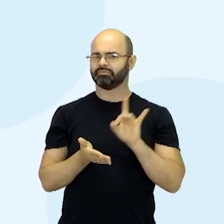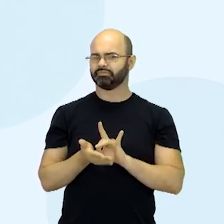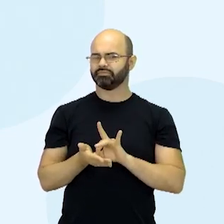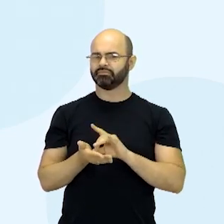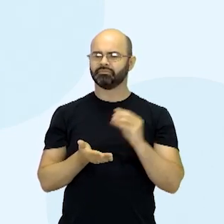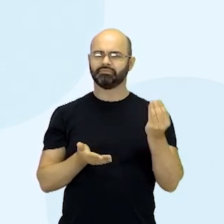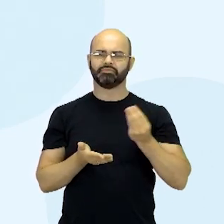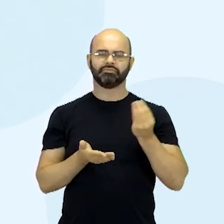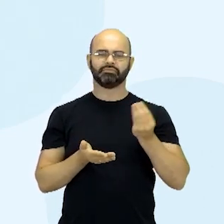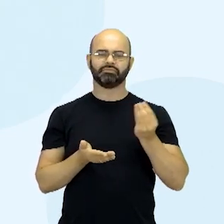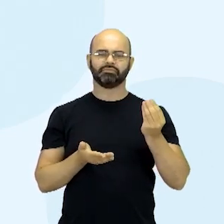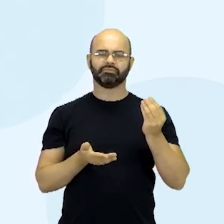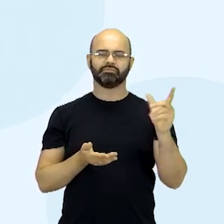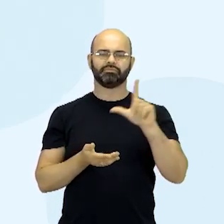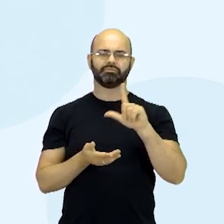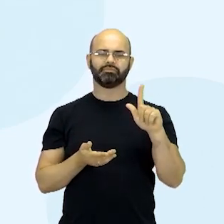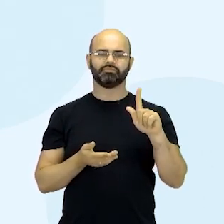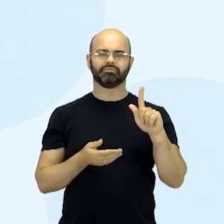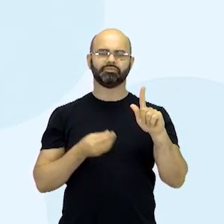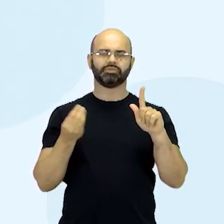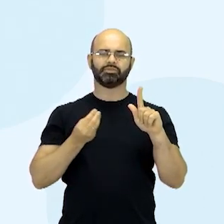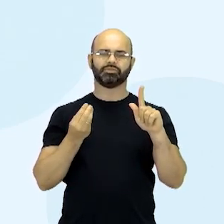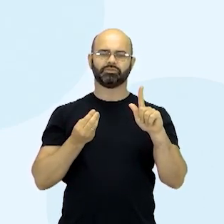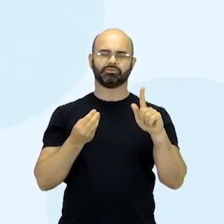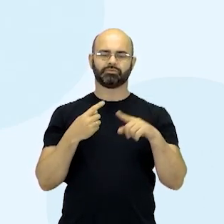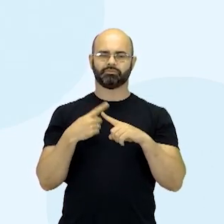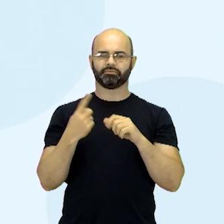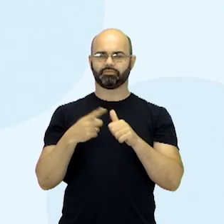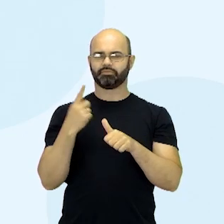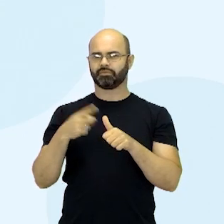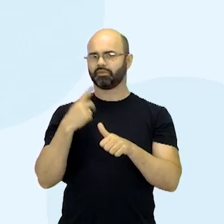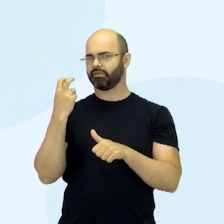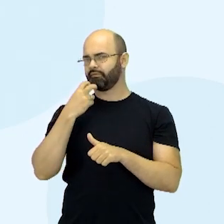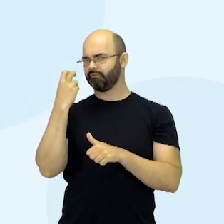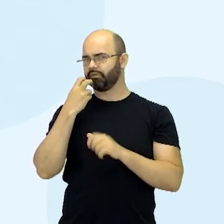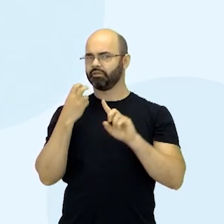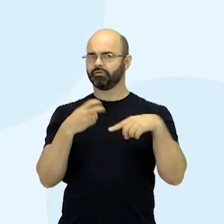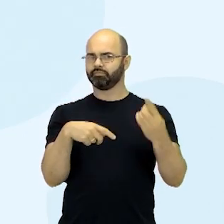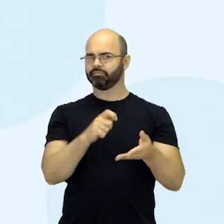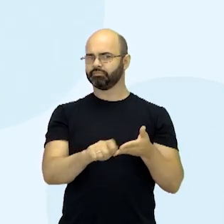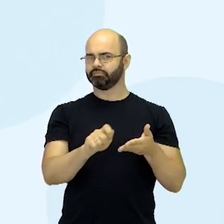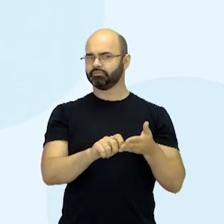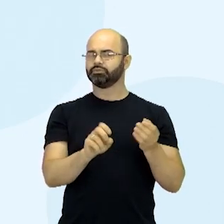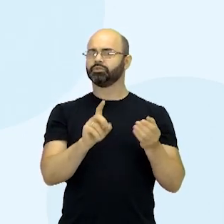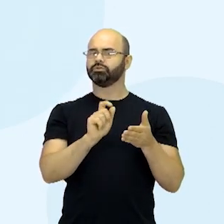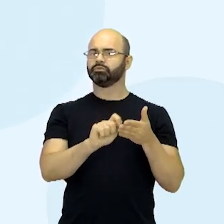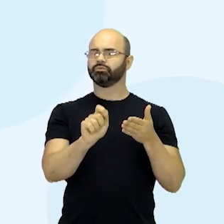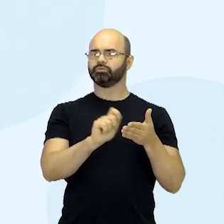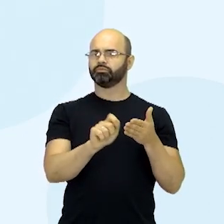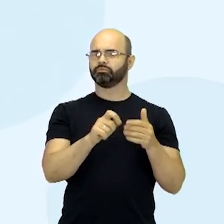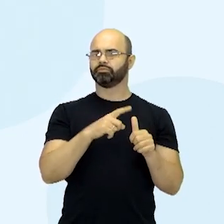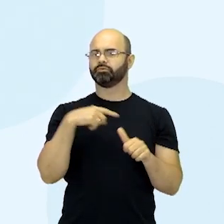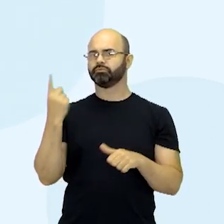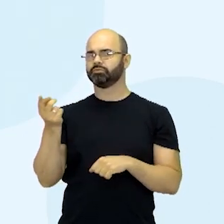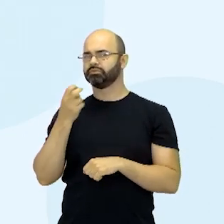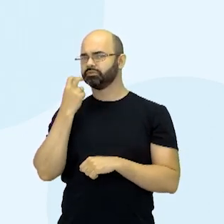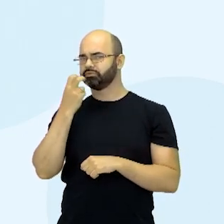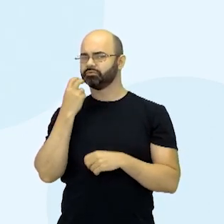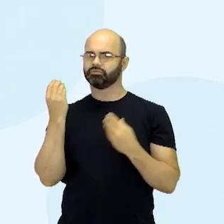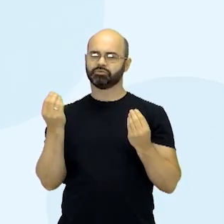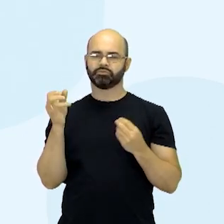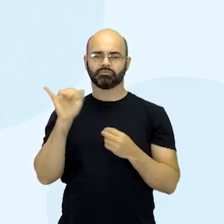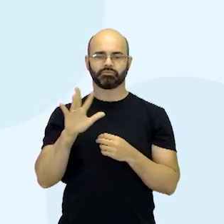se deu a questão da linguagem? A linguagem primeiro veio a fala, depois a escrita depois a fala. Aí eu achei essa